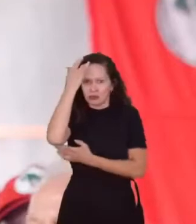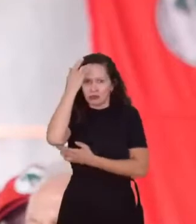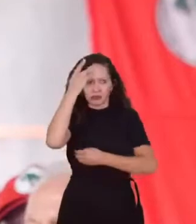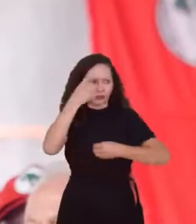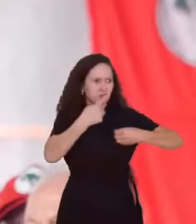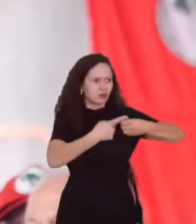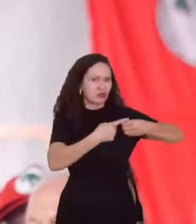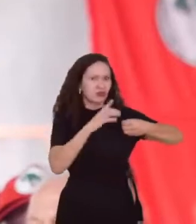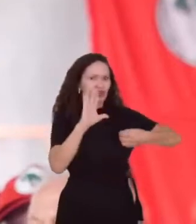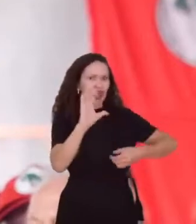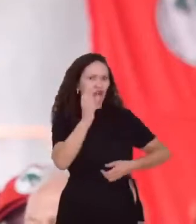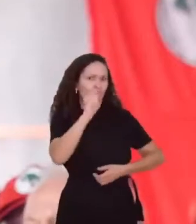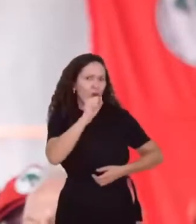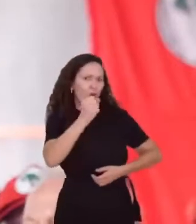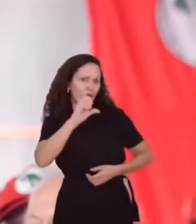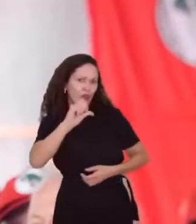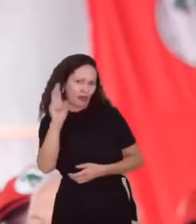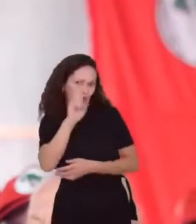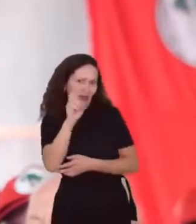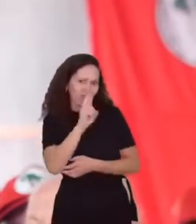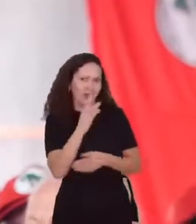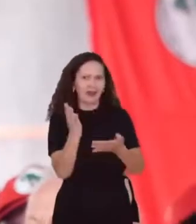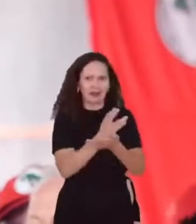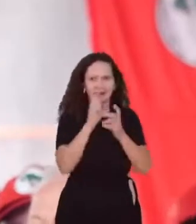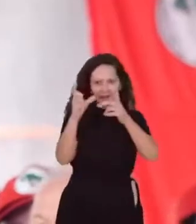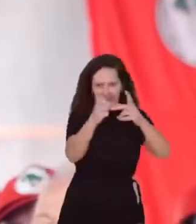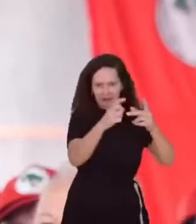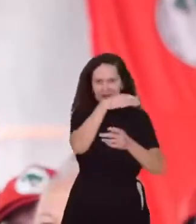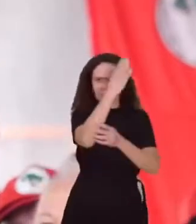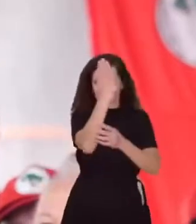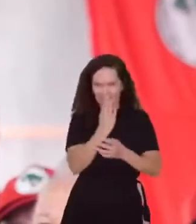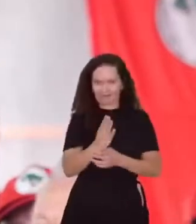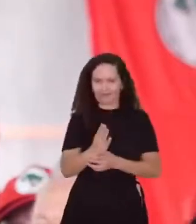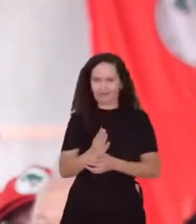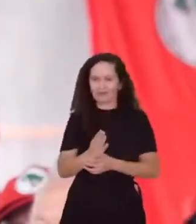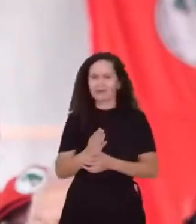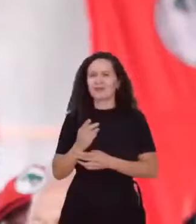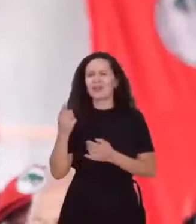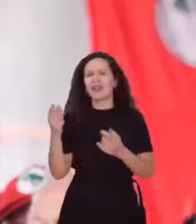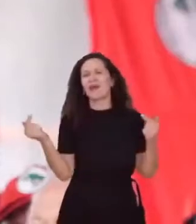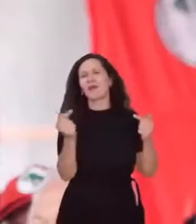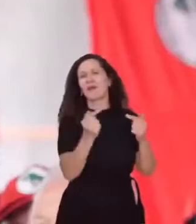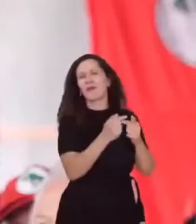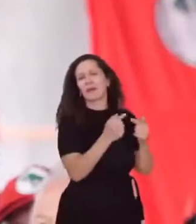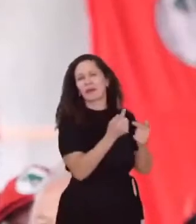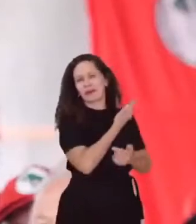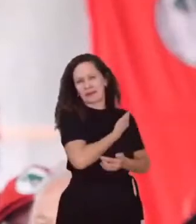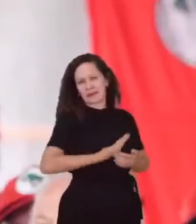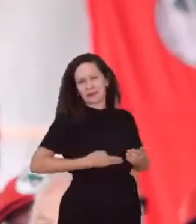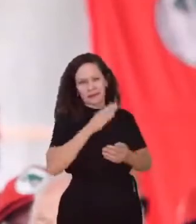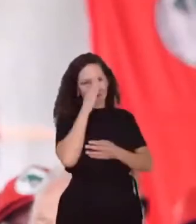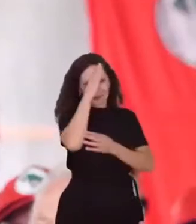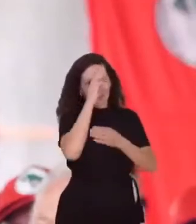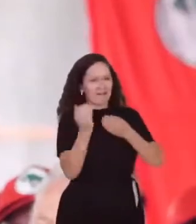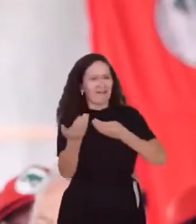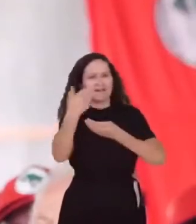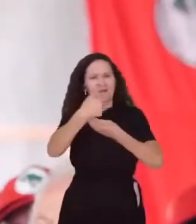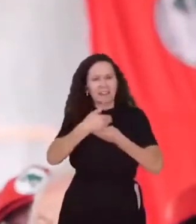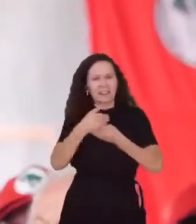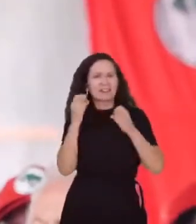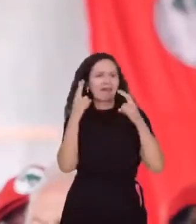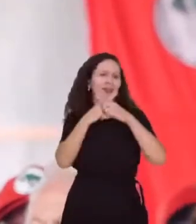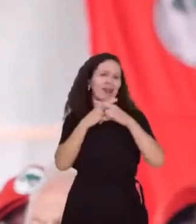em determinados lugares. Essa é a cara desse governo Bolsonaro, fascista, nazista e um governo que joga contra o povo.